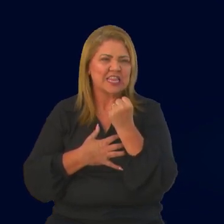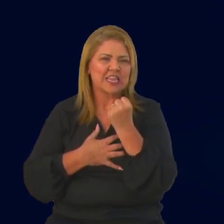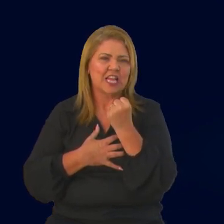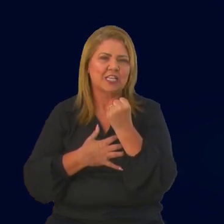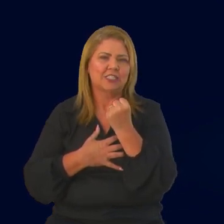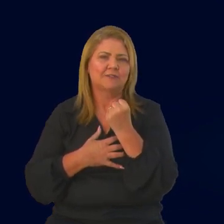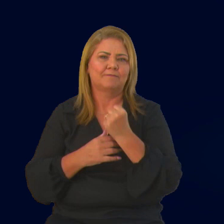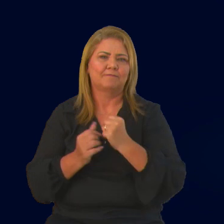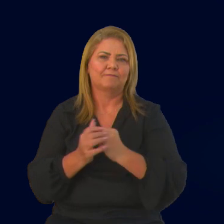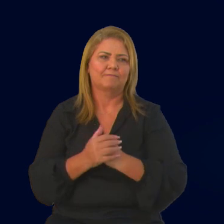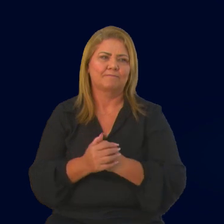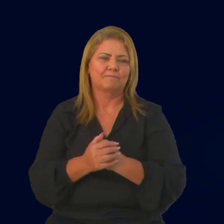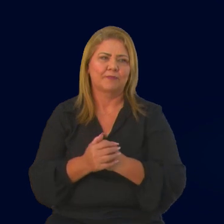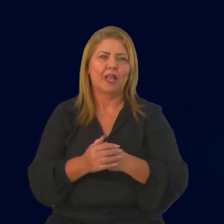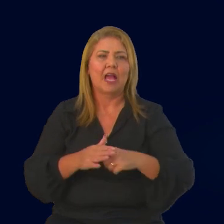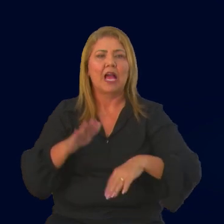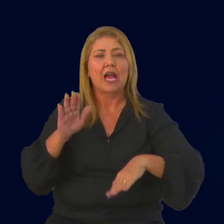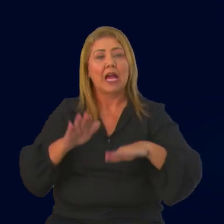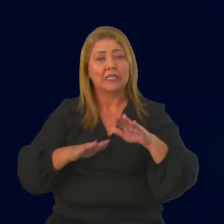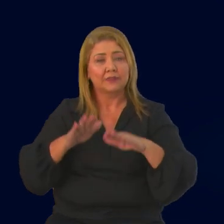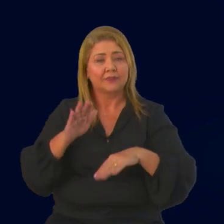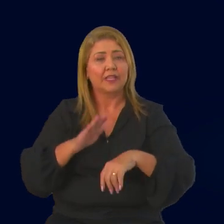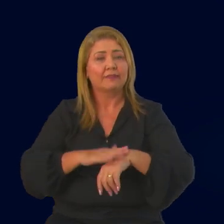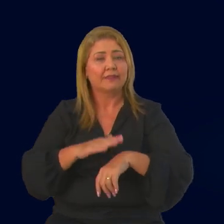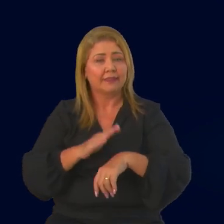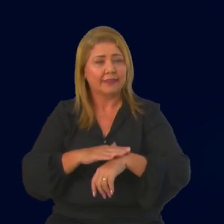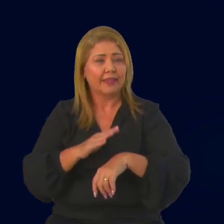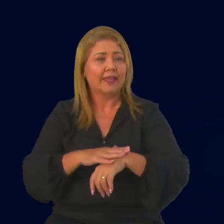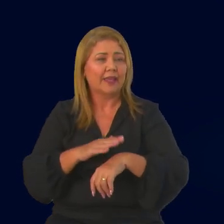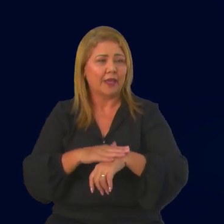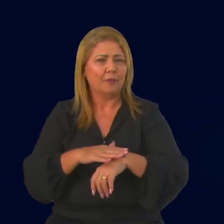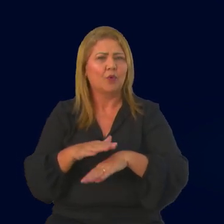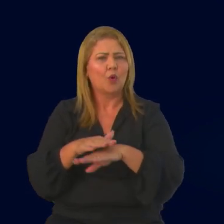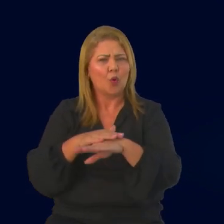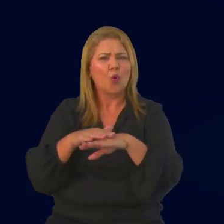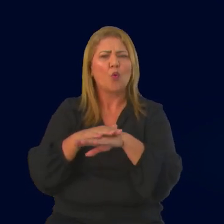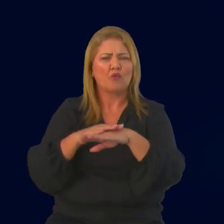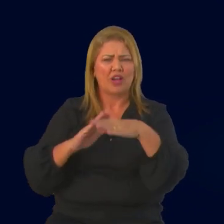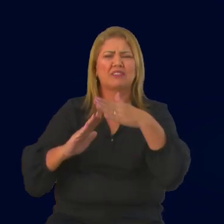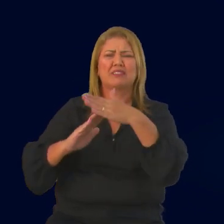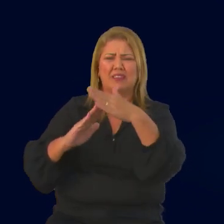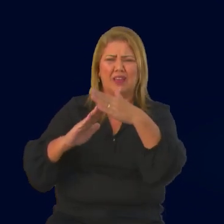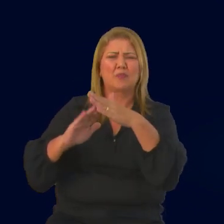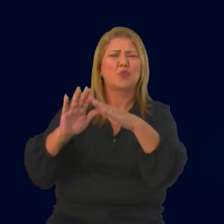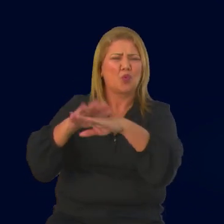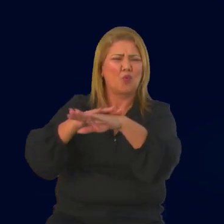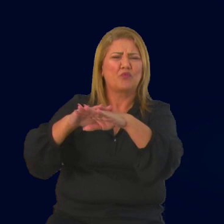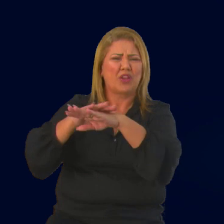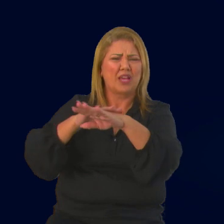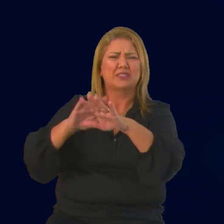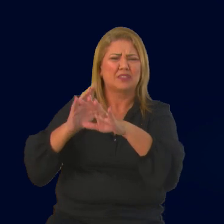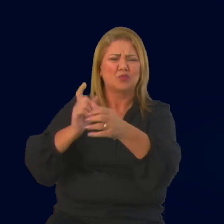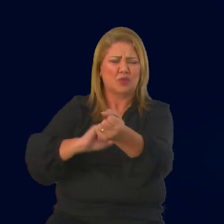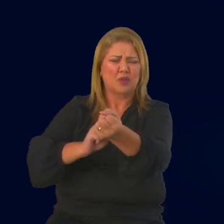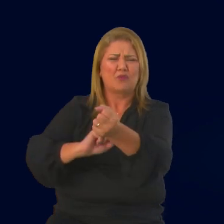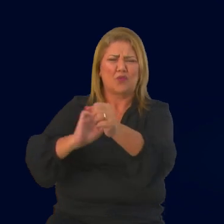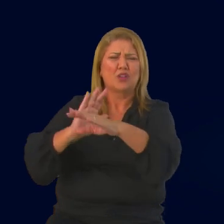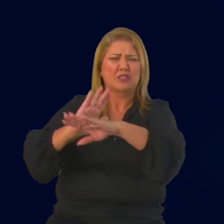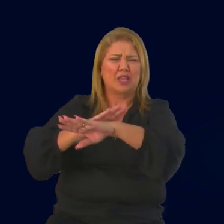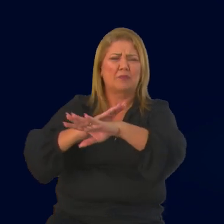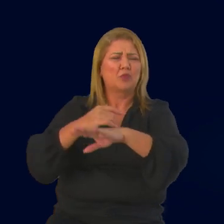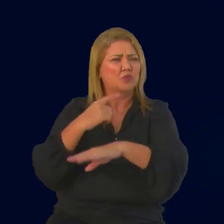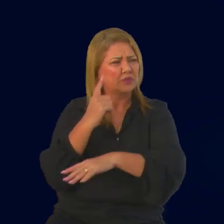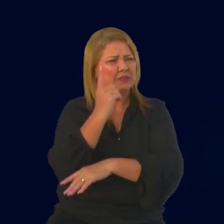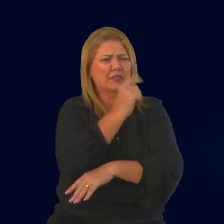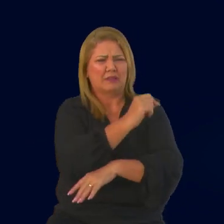Às vezes é pedir um tempo dessa conversa, que os ânimos estão exaltados, sair, respirar